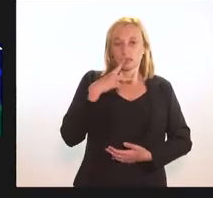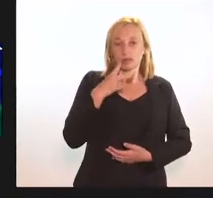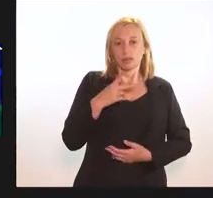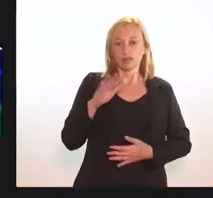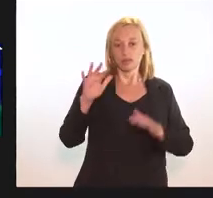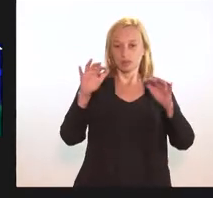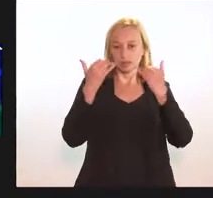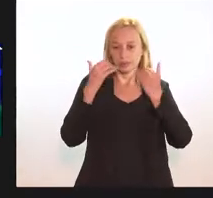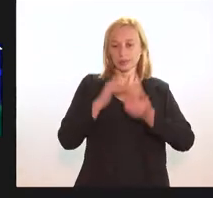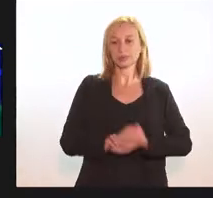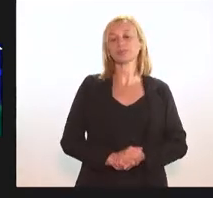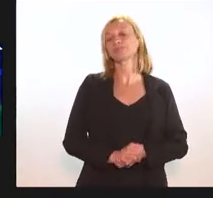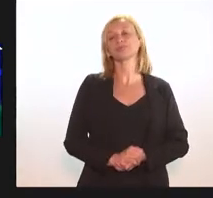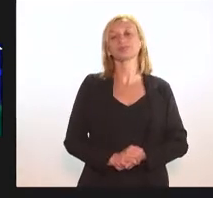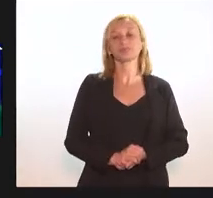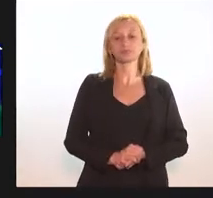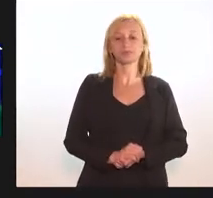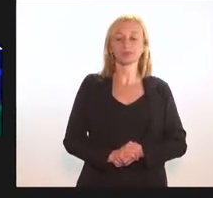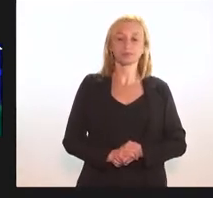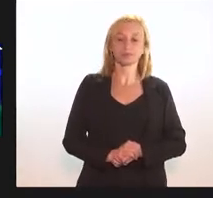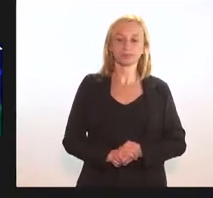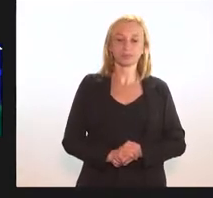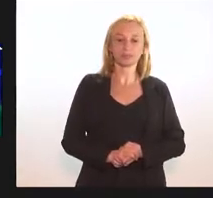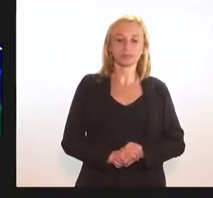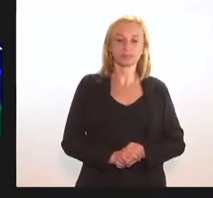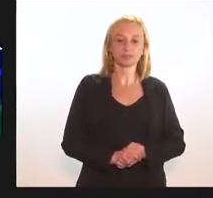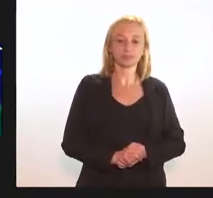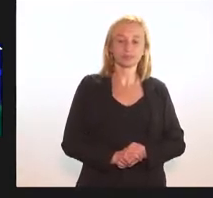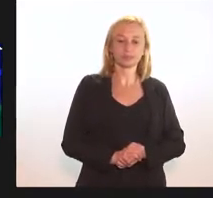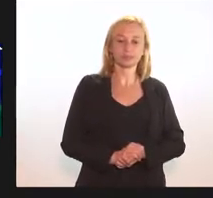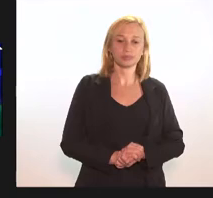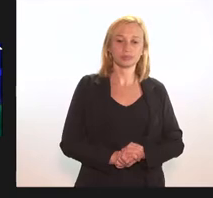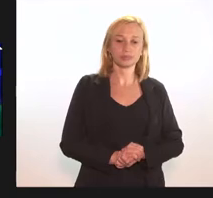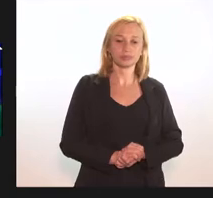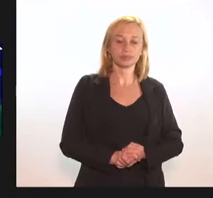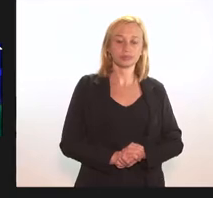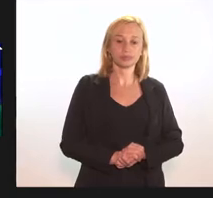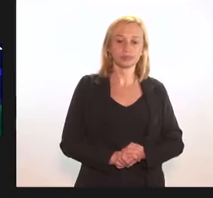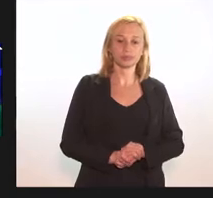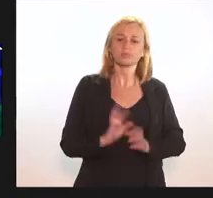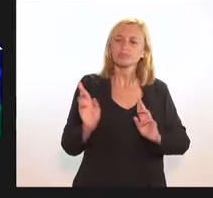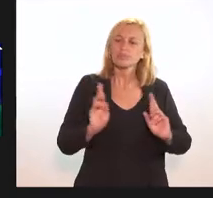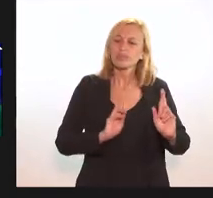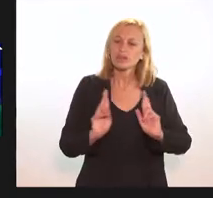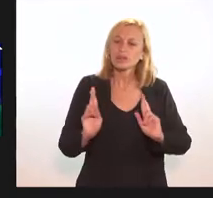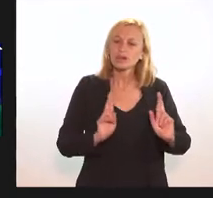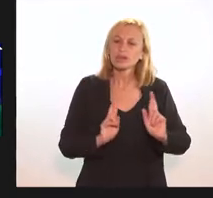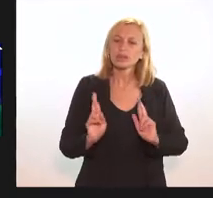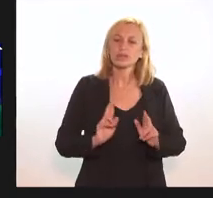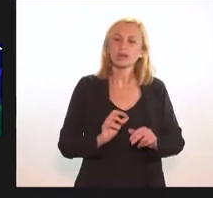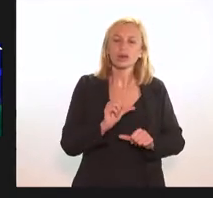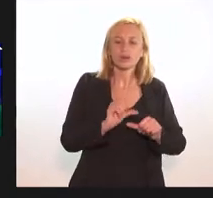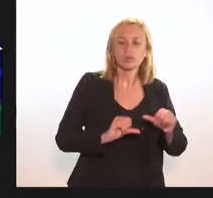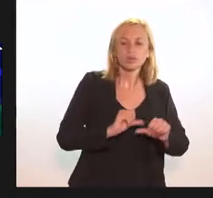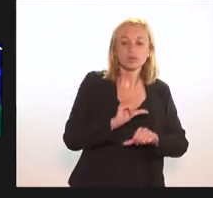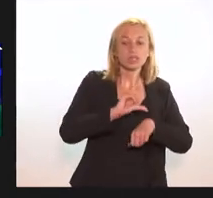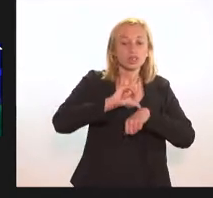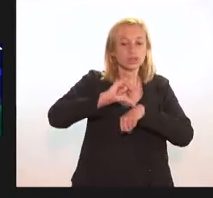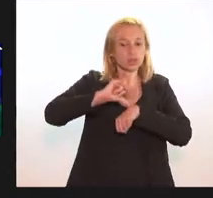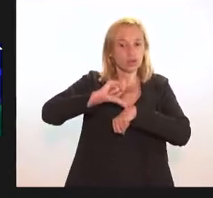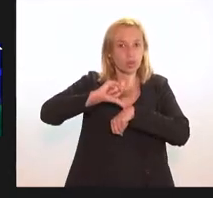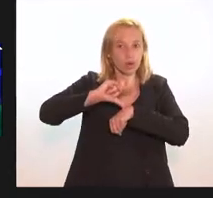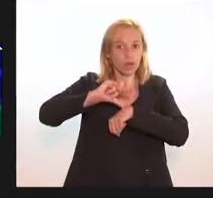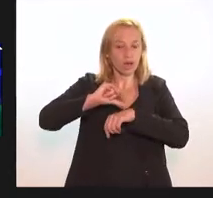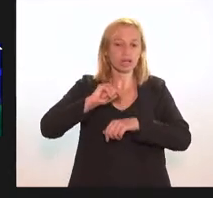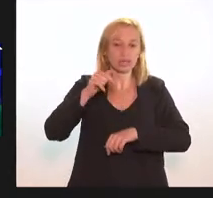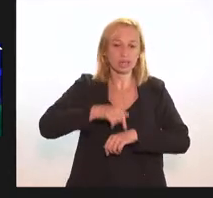aqui para a Vossa Excelência, que é em relação à mudança de horário que foi